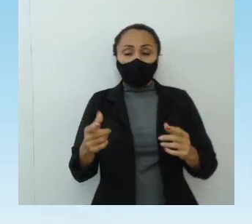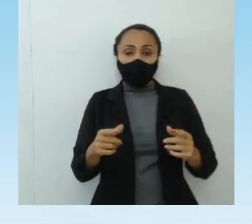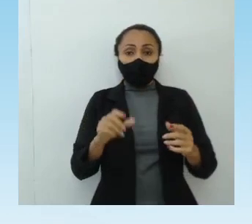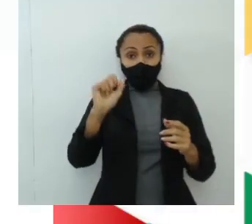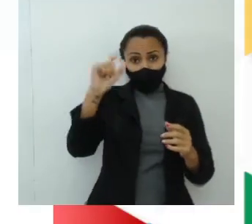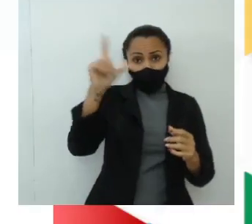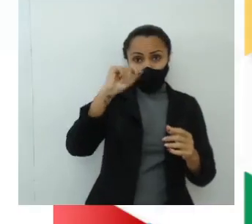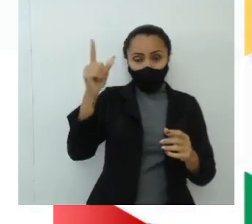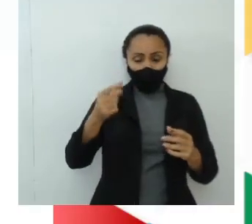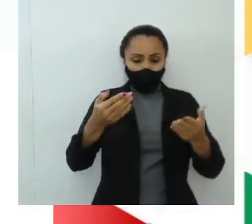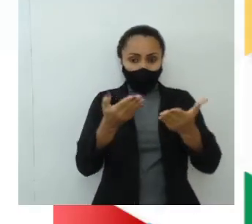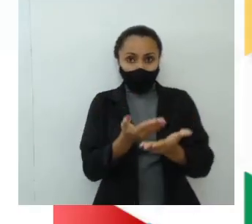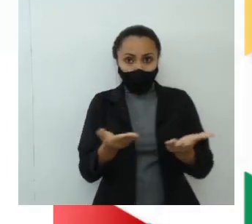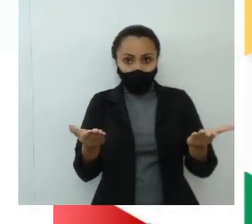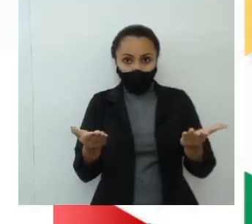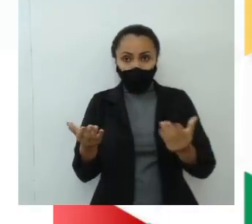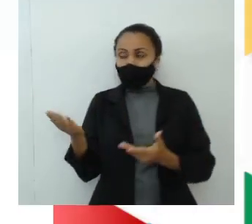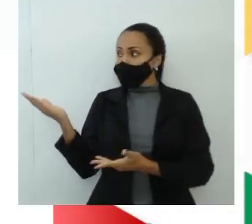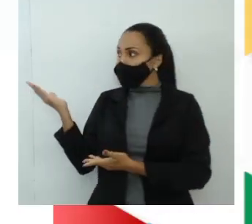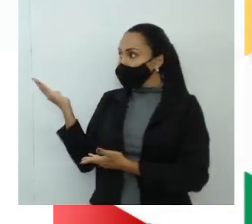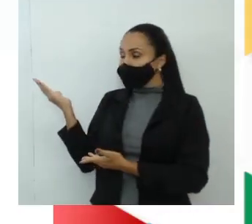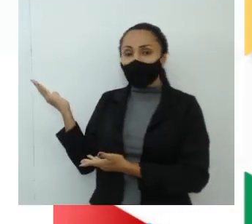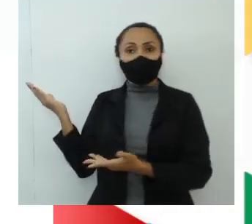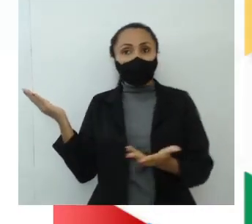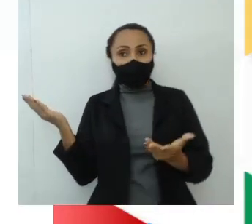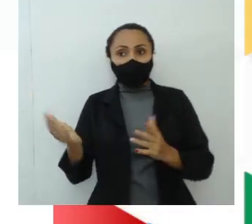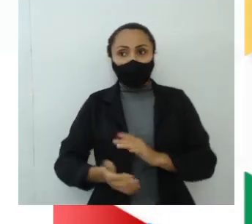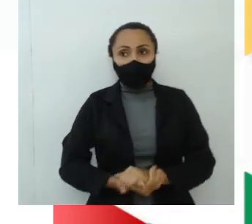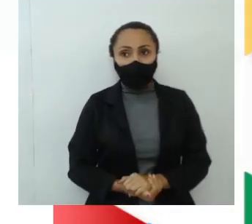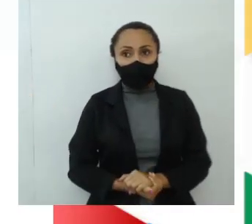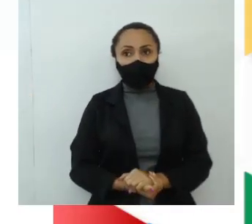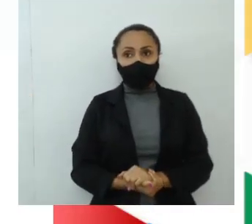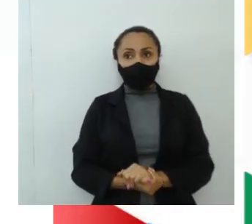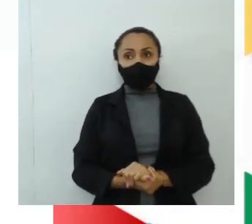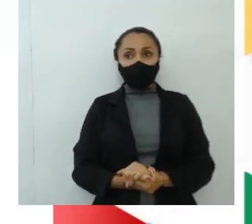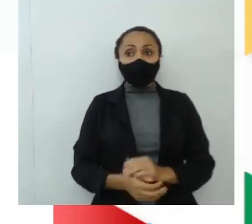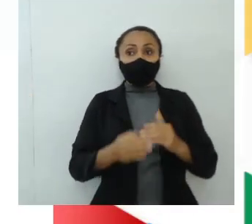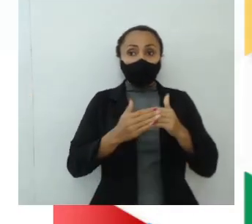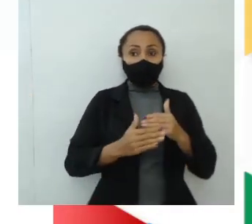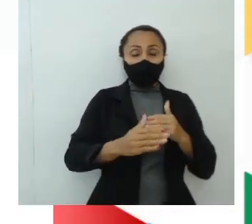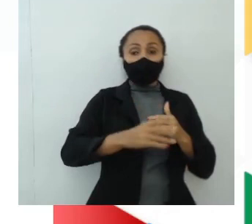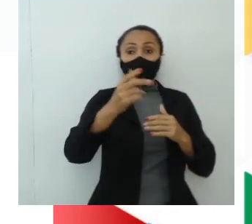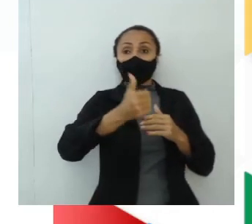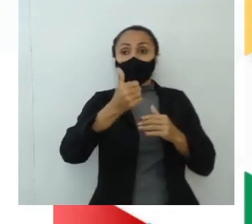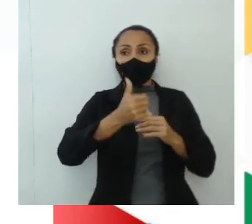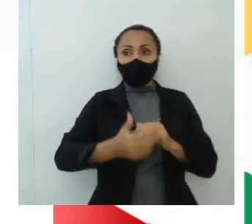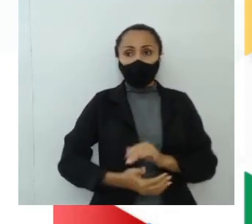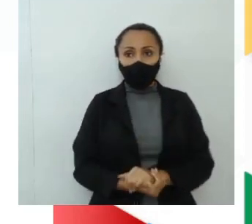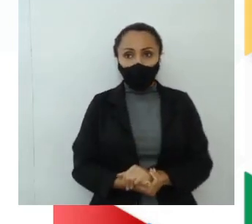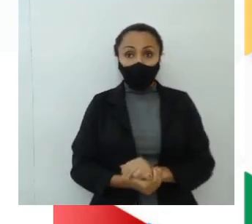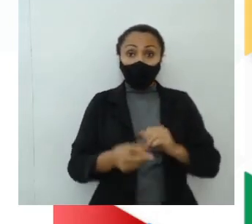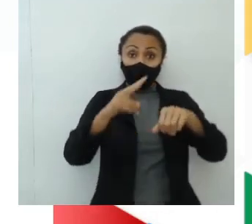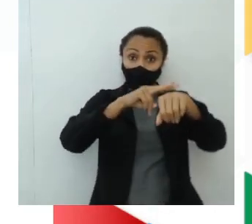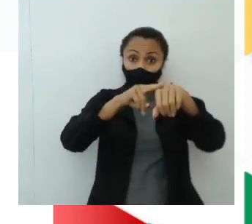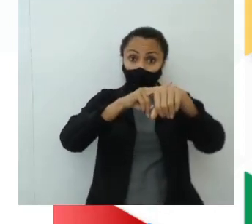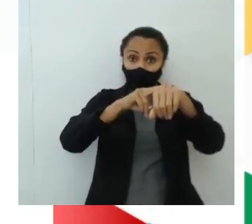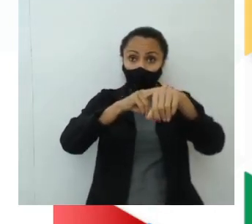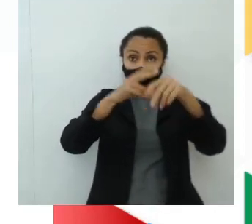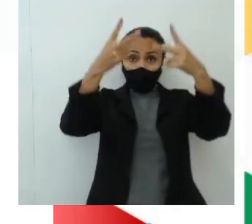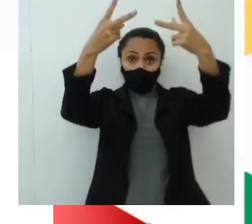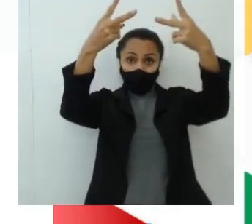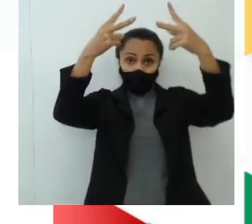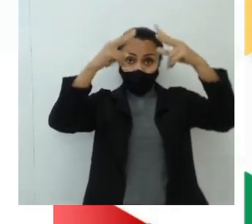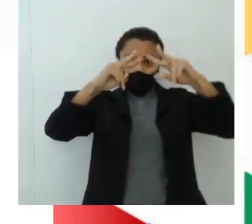azulzinho que está com as setinhas aí, ó, tá bom? Para resultado, a partir desse primeiro aí, ó, do verde. O azul